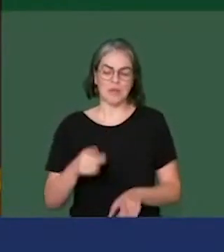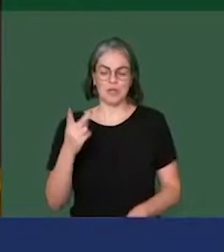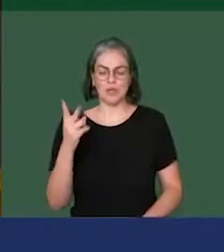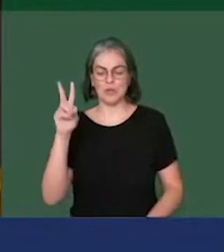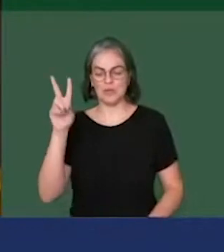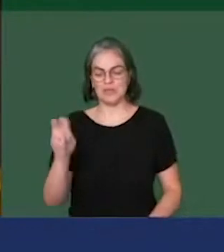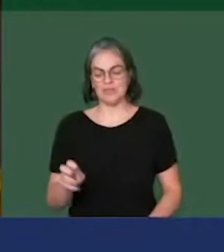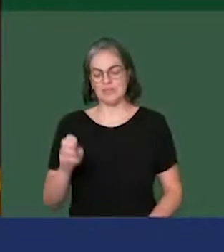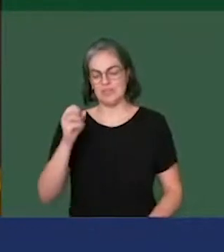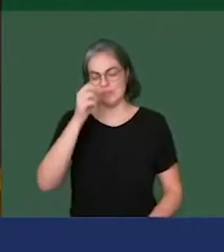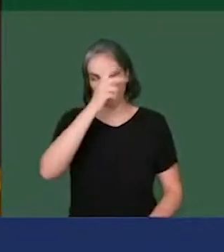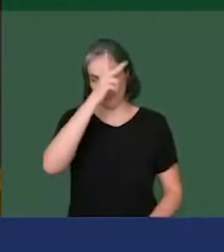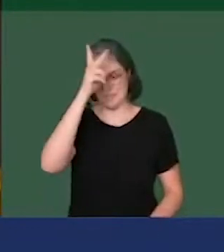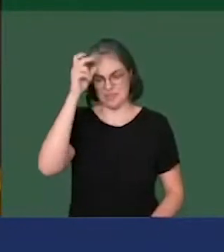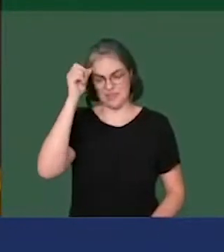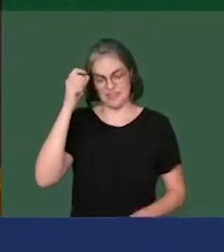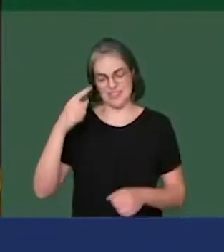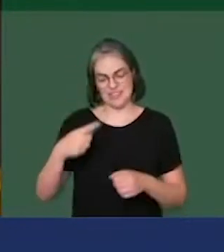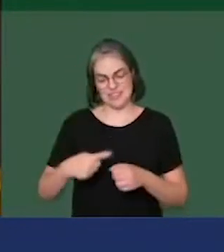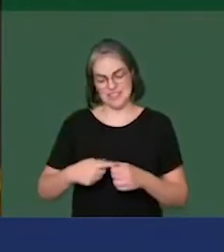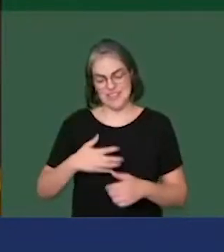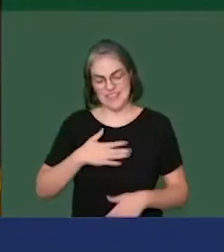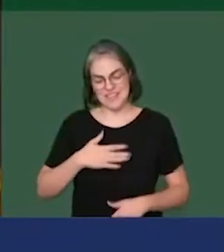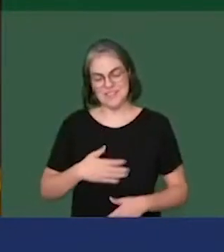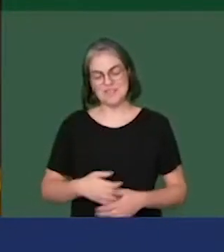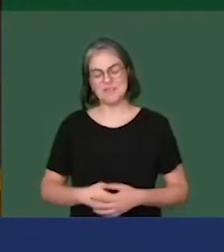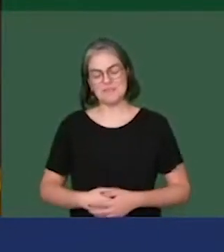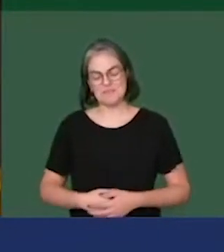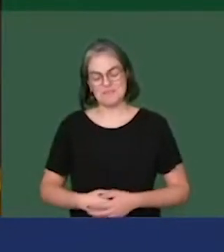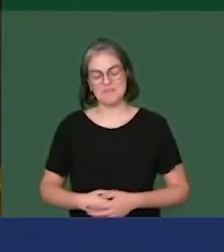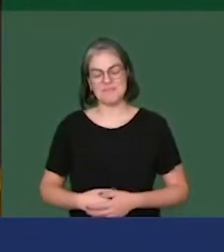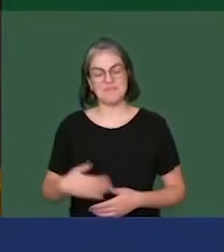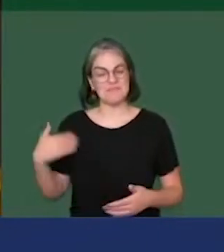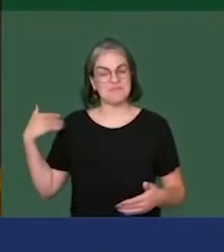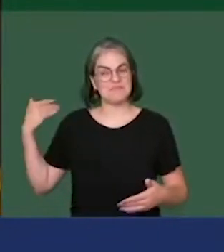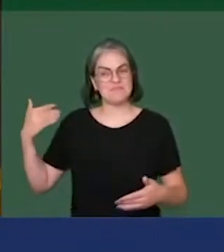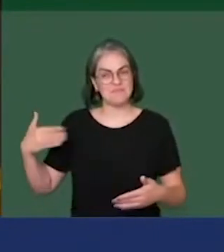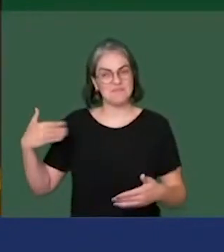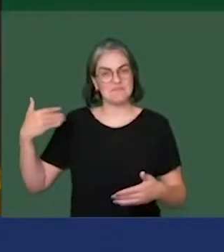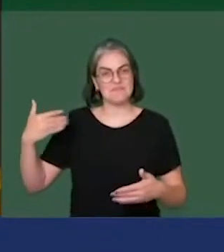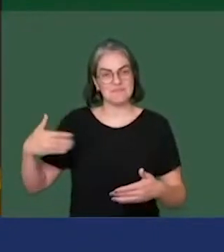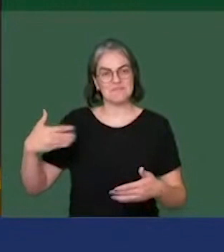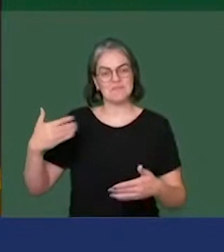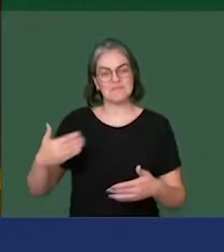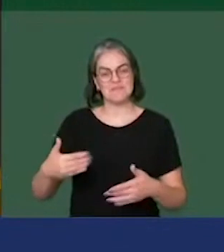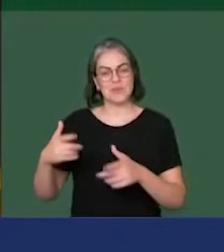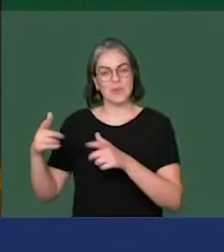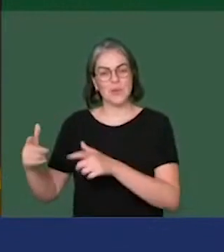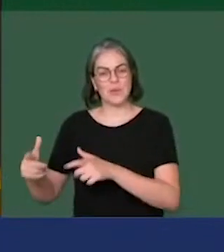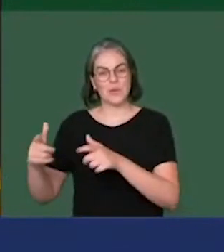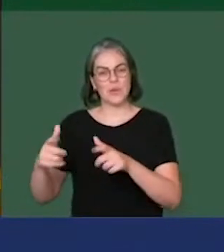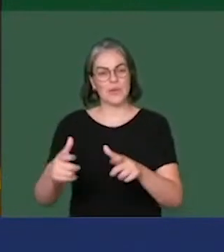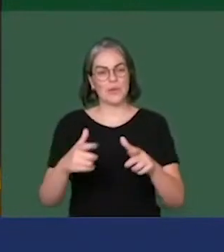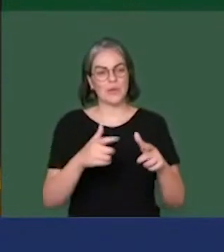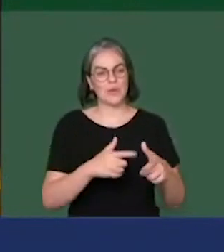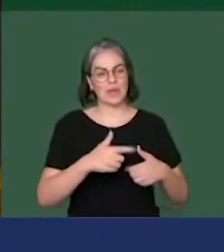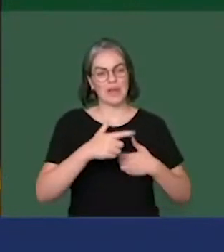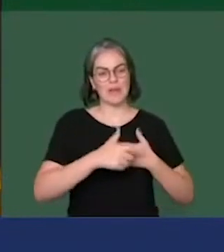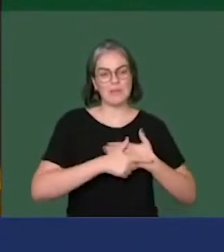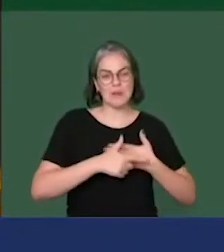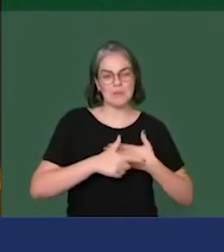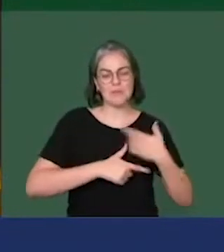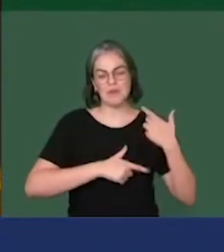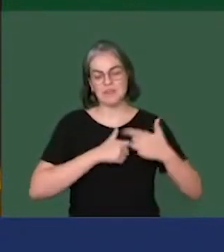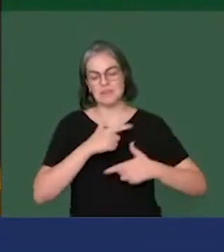Fundo. Em todas as funções por onde eu passei, em todos os lugares por onde eu andei, eu colhi